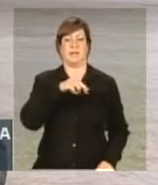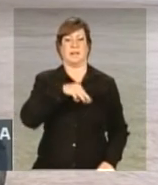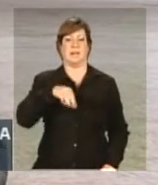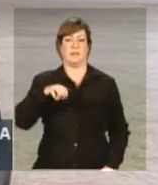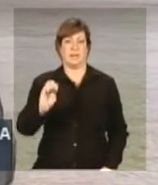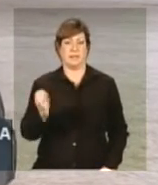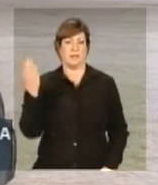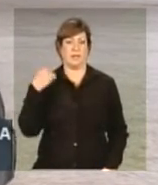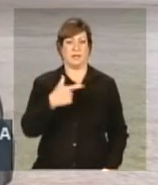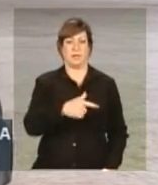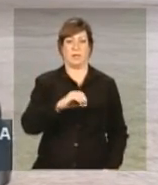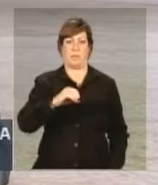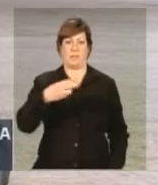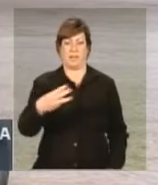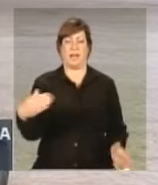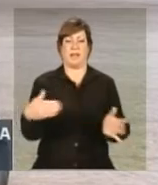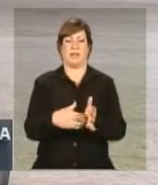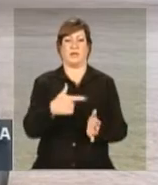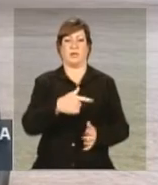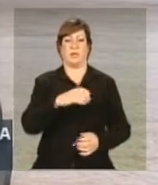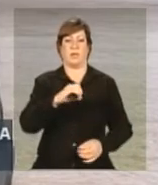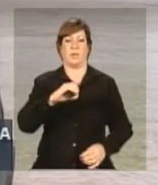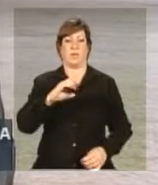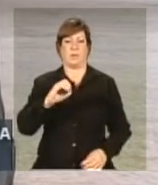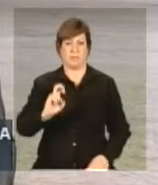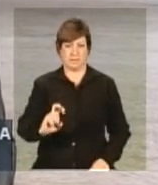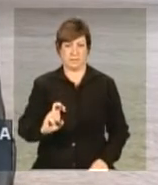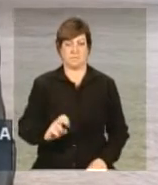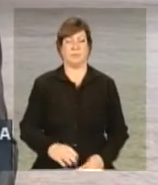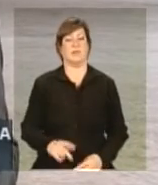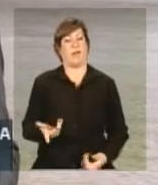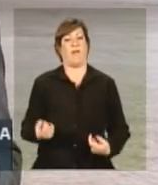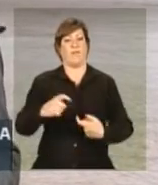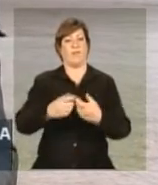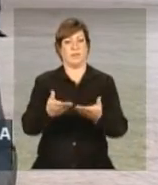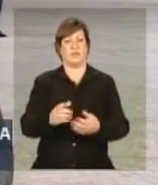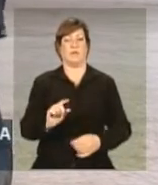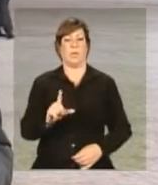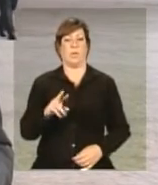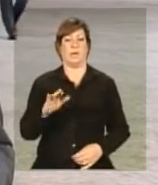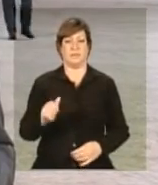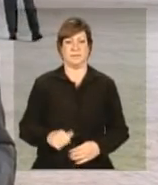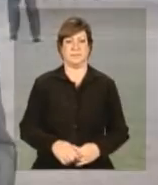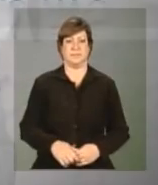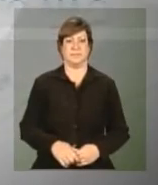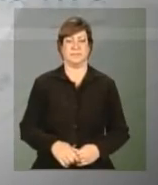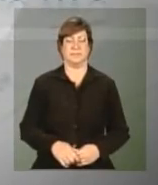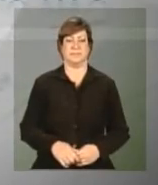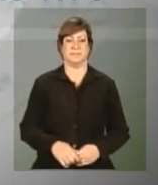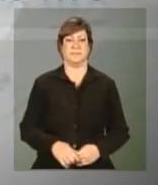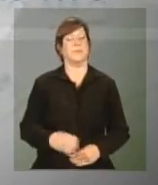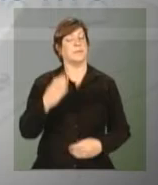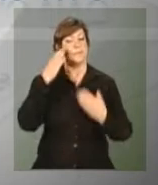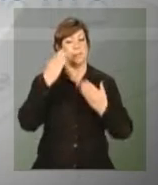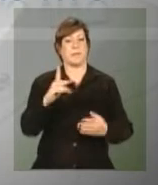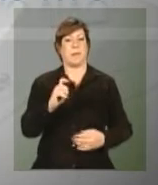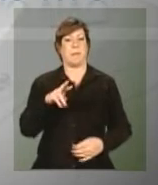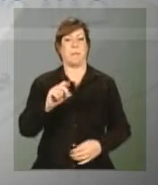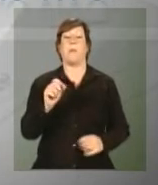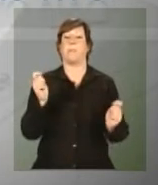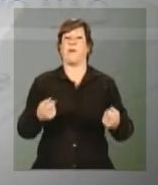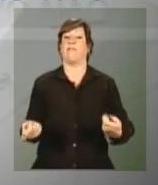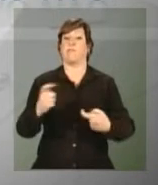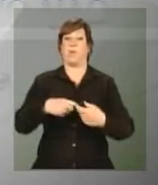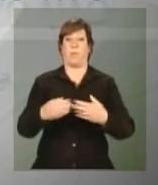energia entre 2003 e 2005 Voltamos com você no estúdio Lúcia bom obrigada